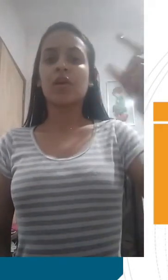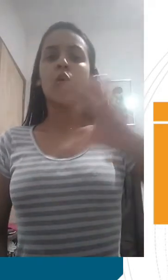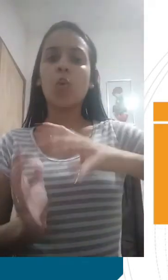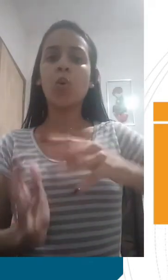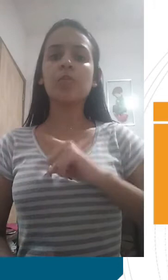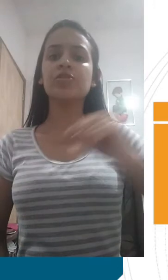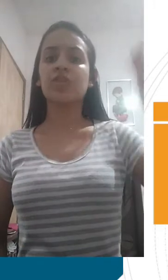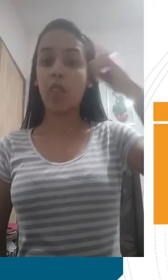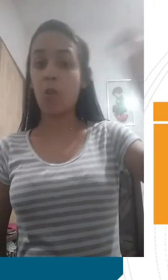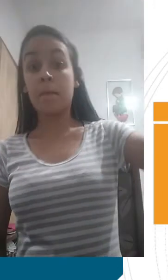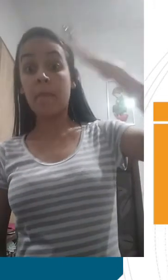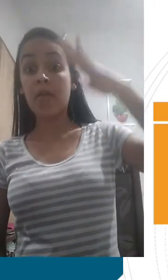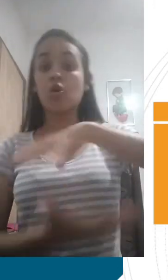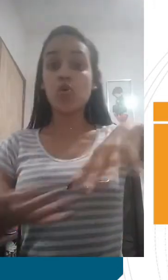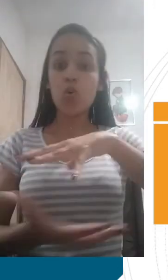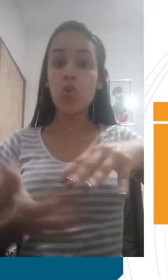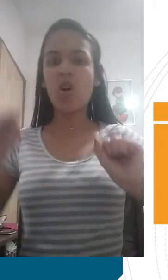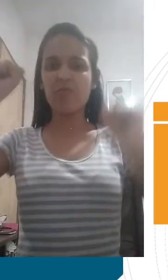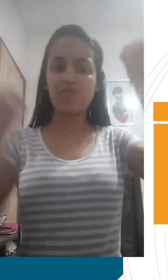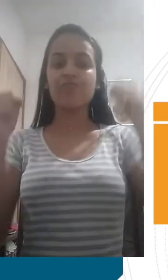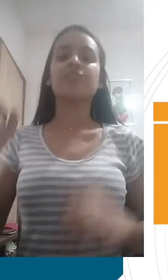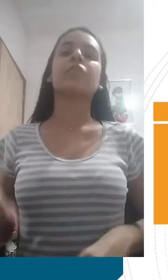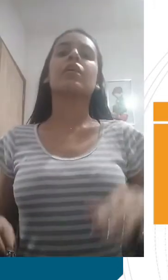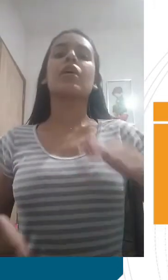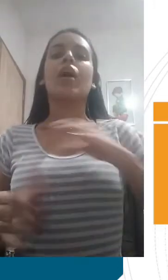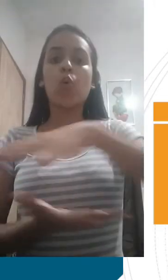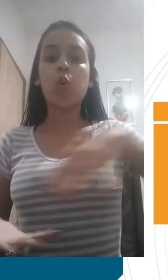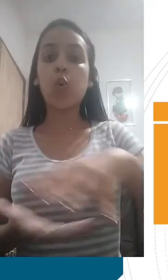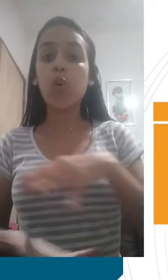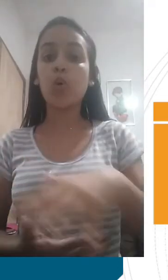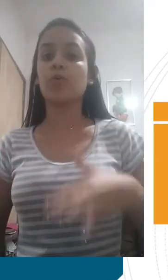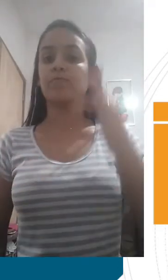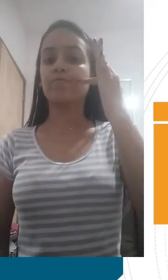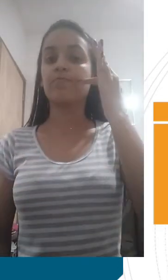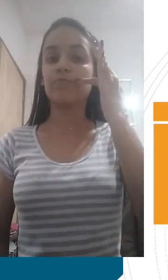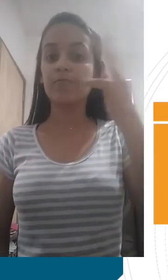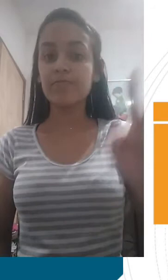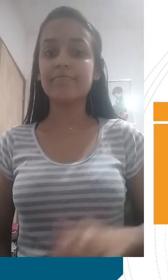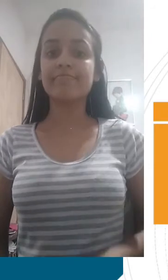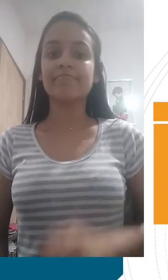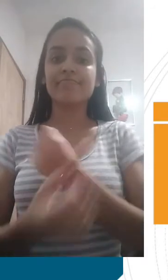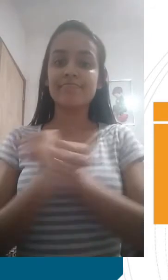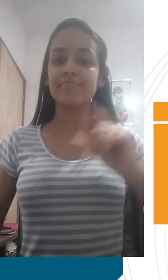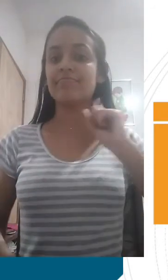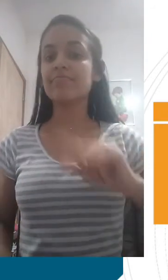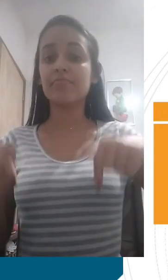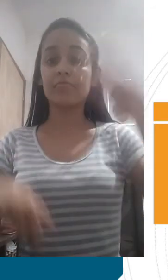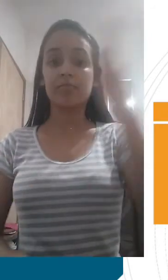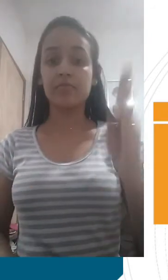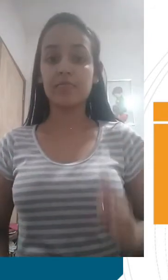Revolução Industrial, Revolução Francesa e Independência dos Estados Unidos. Panorama